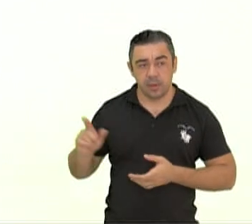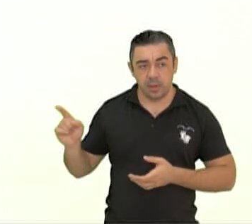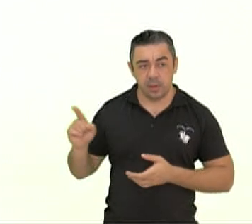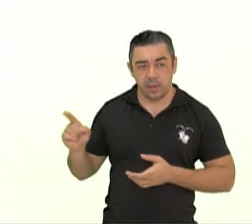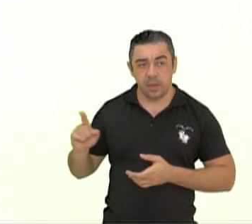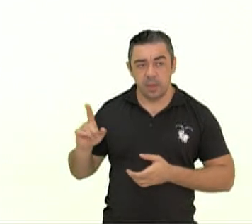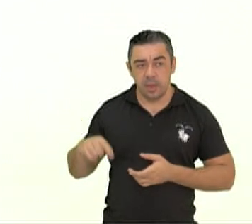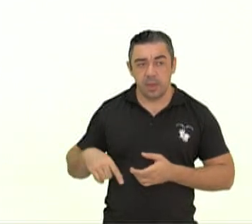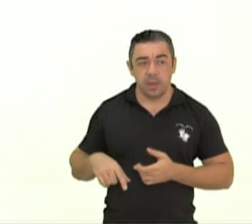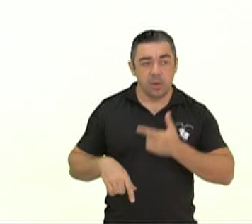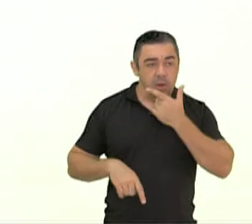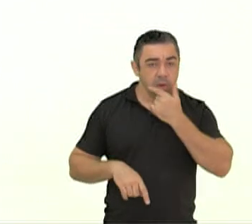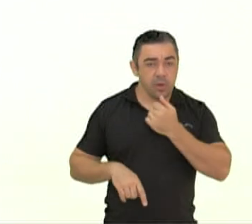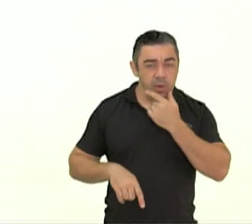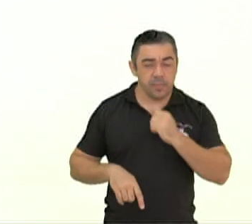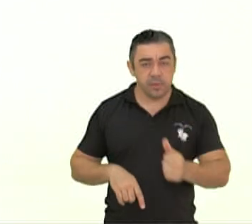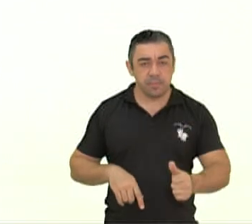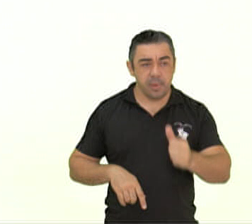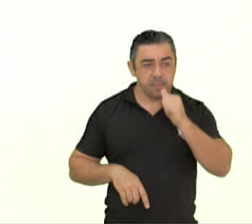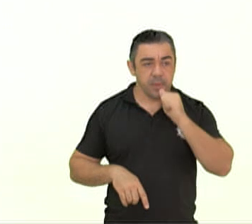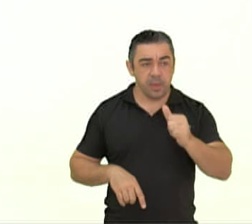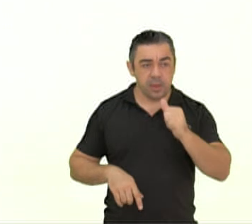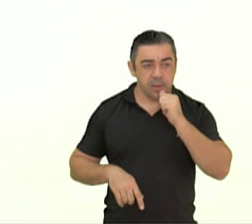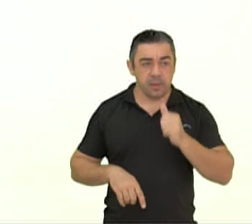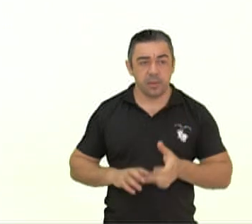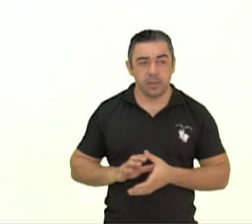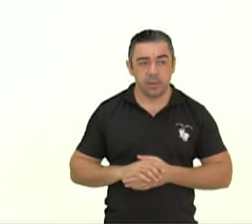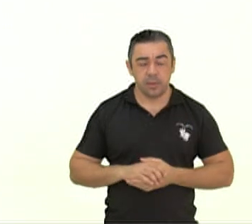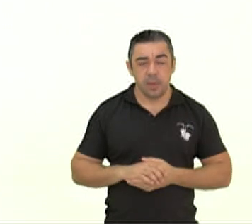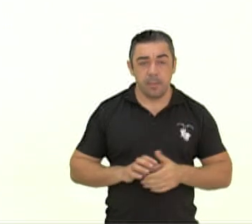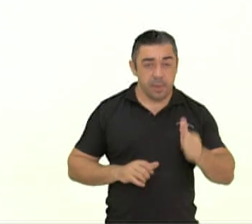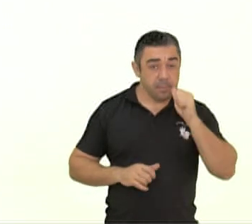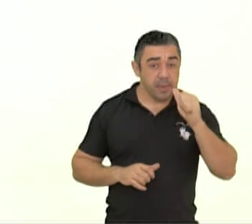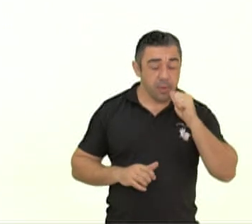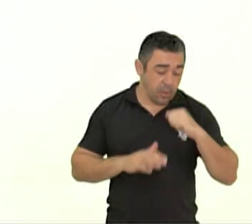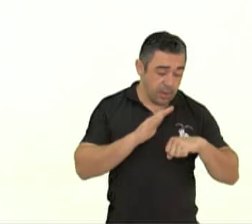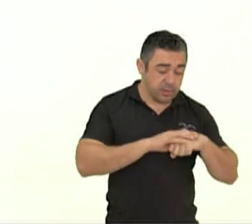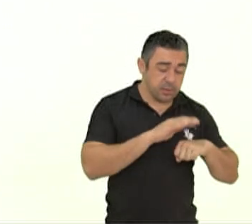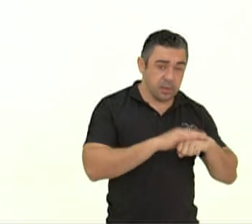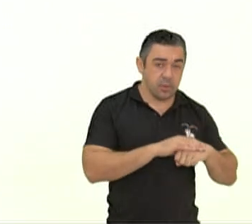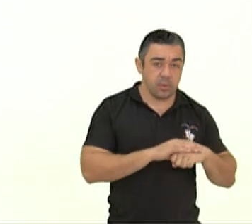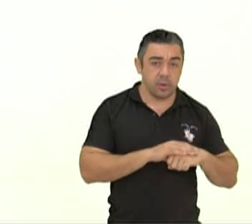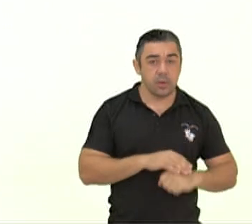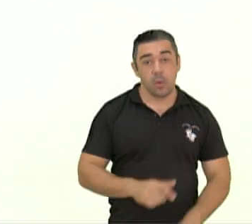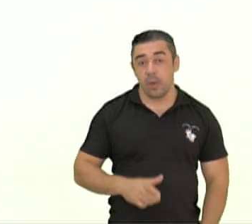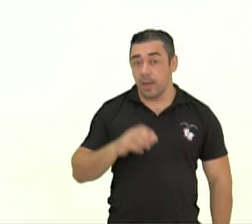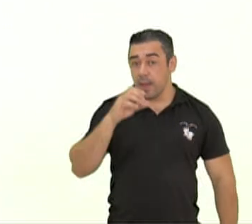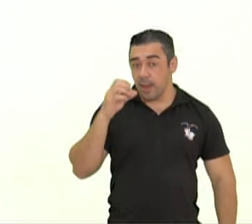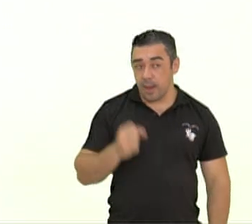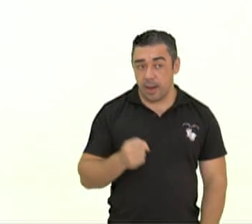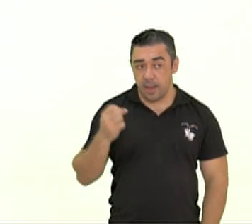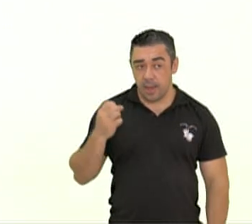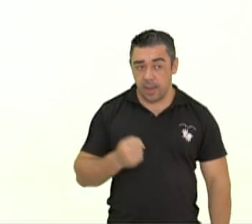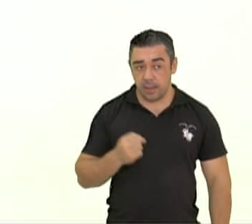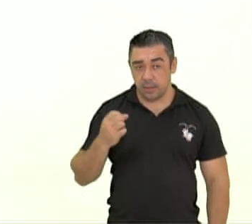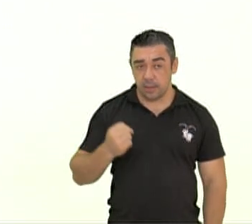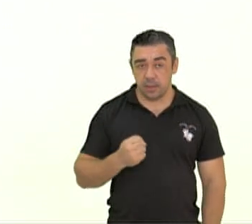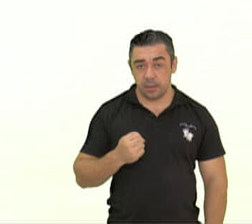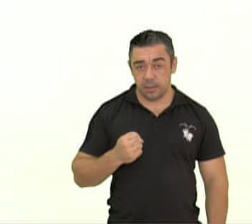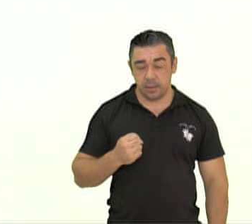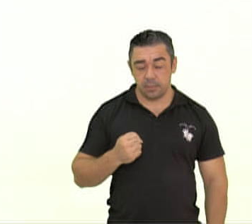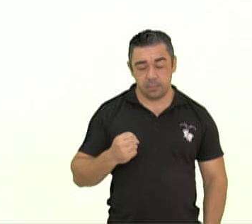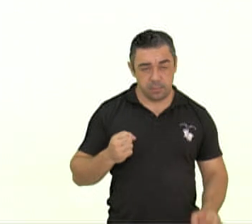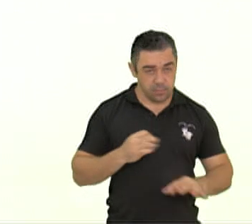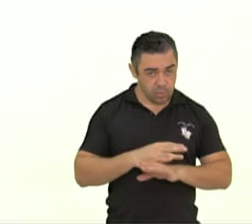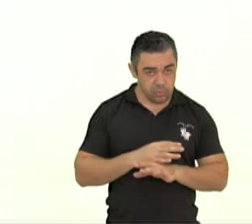estado. Exemplo, Camilo bebeu. Beber, verbo de ação. Bebeu o leite, poderia fechar aqui. Aí